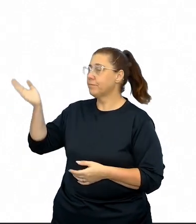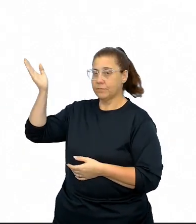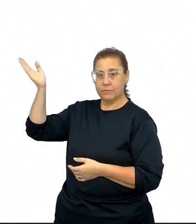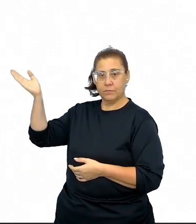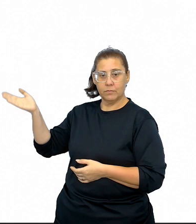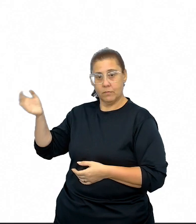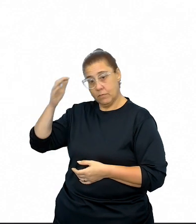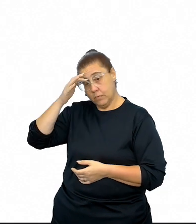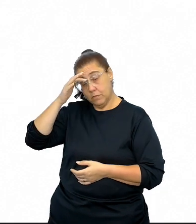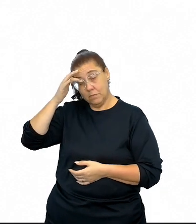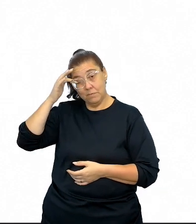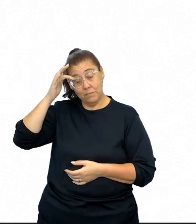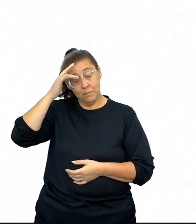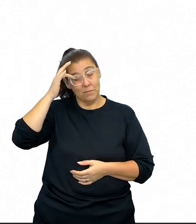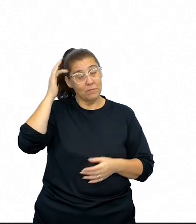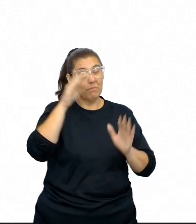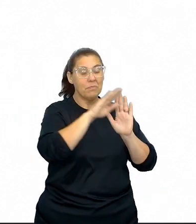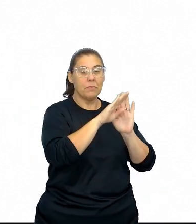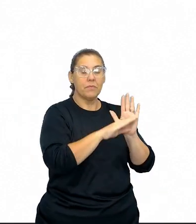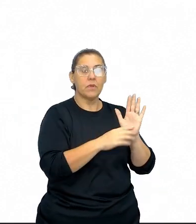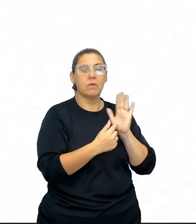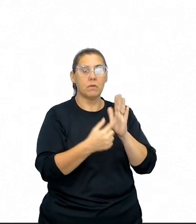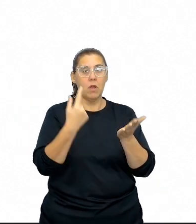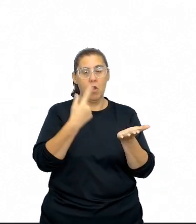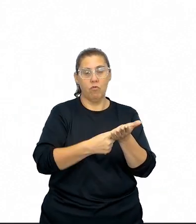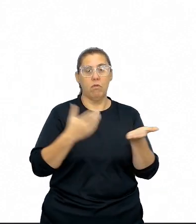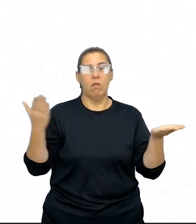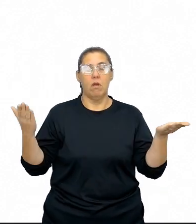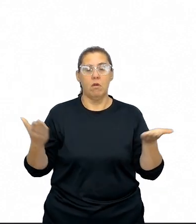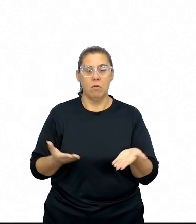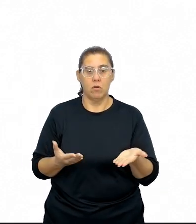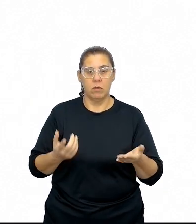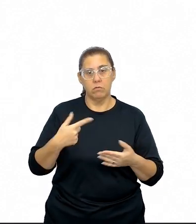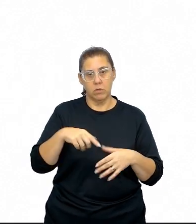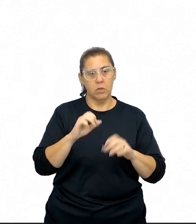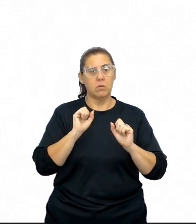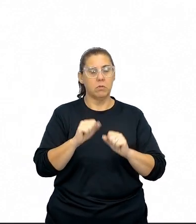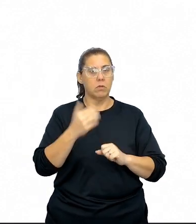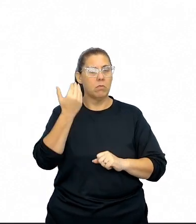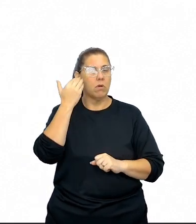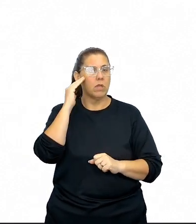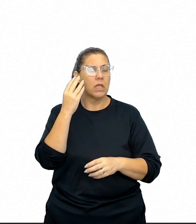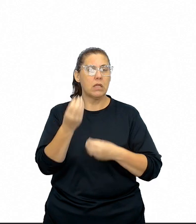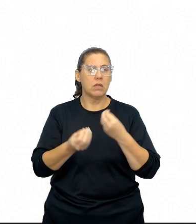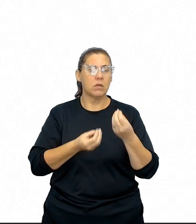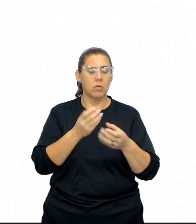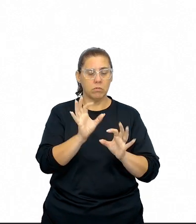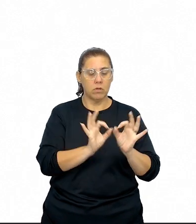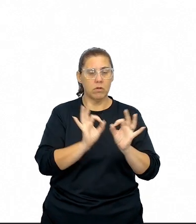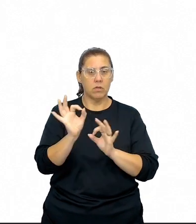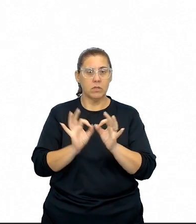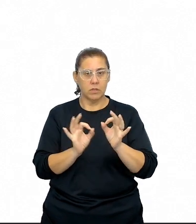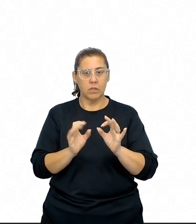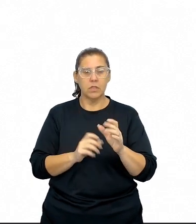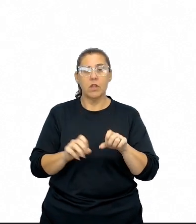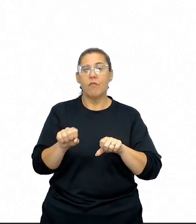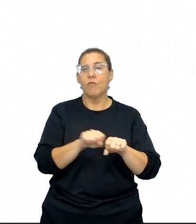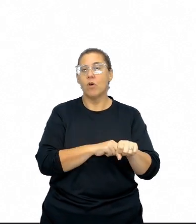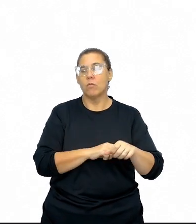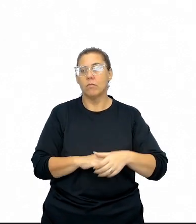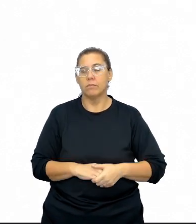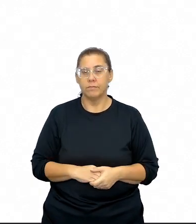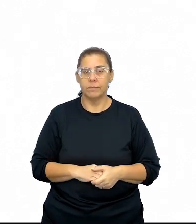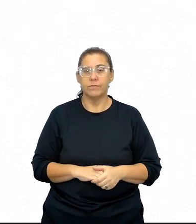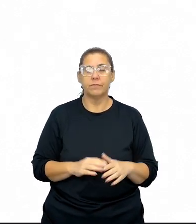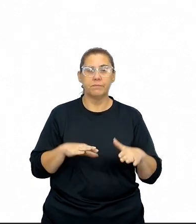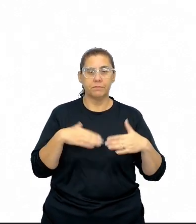das nossas pautas, nós trouxemos a nossa agenda de hoje, né, para que nós possamos entender como está organizada a nossa formação.